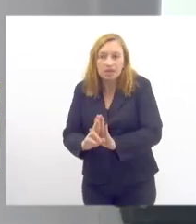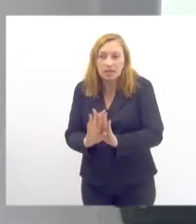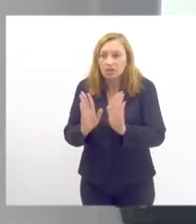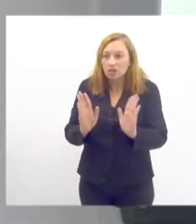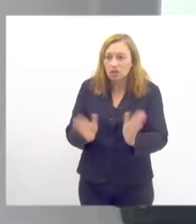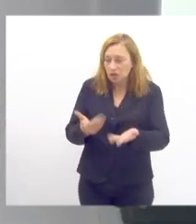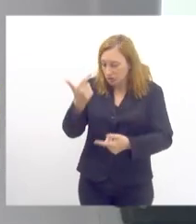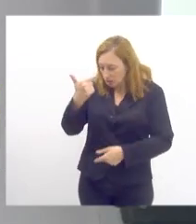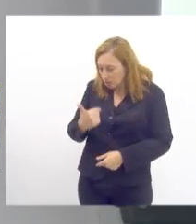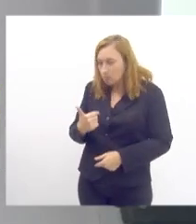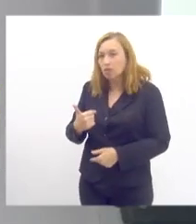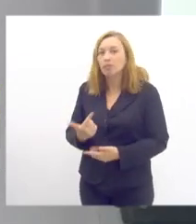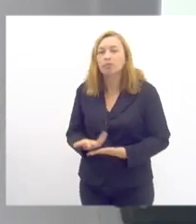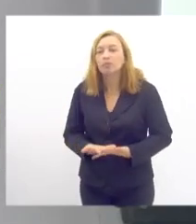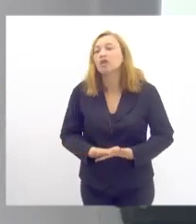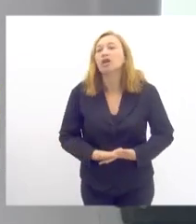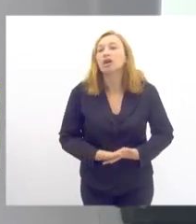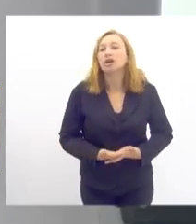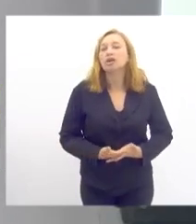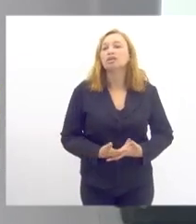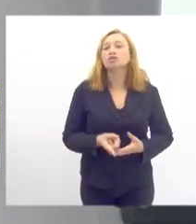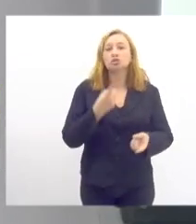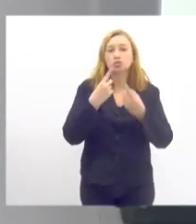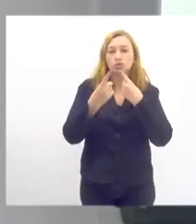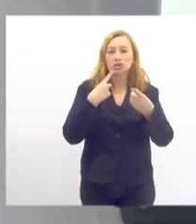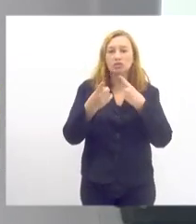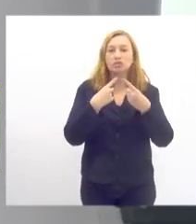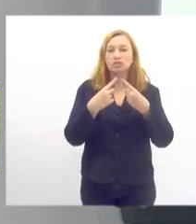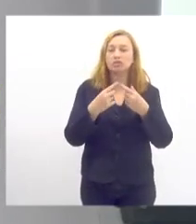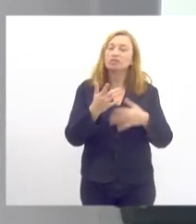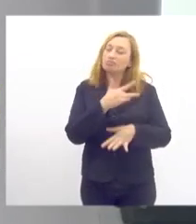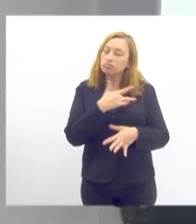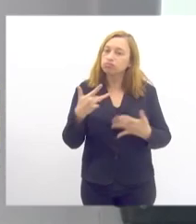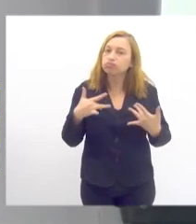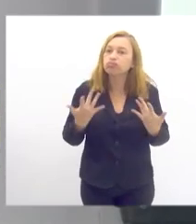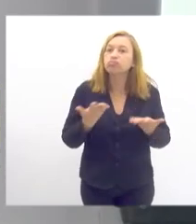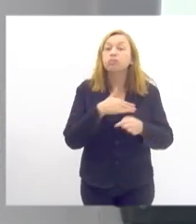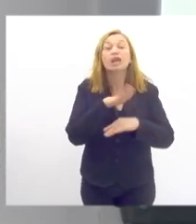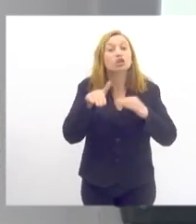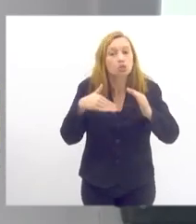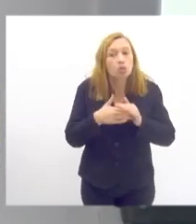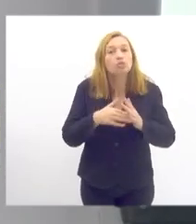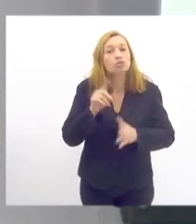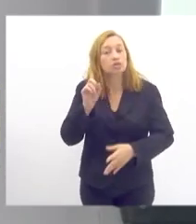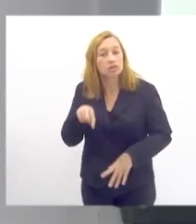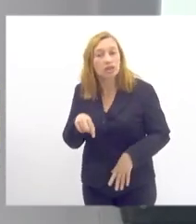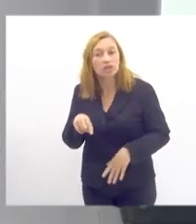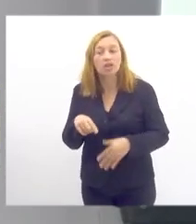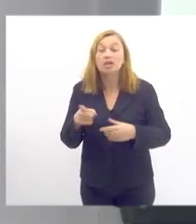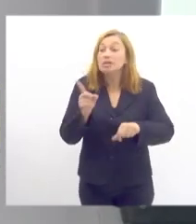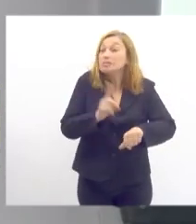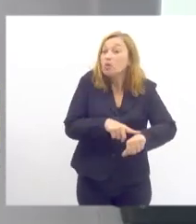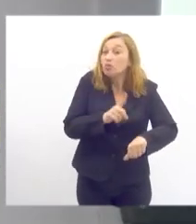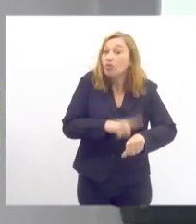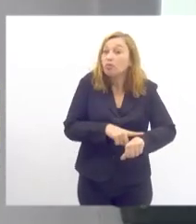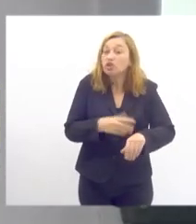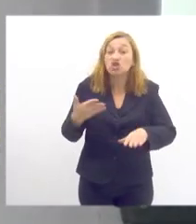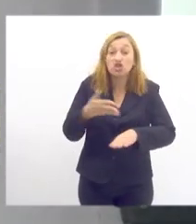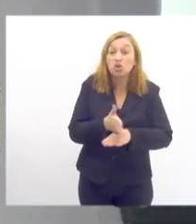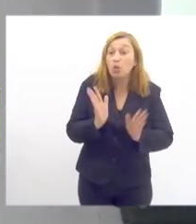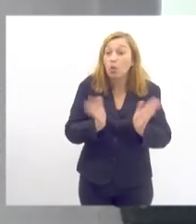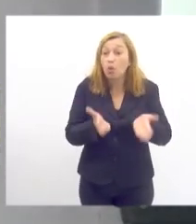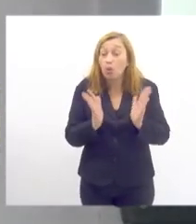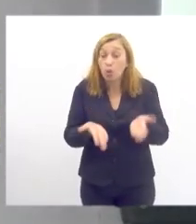na minha figura, e que esse debate seja muito saudável para todos. Né? Esse momento que chegou hoje, a